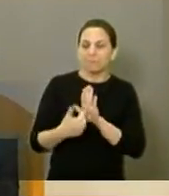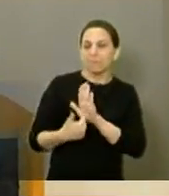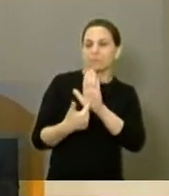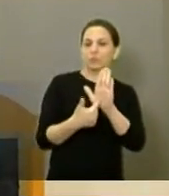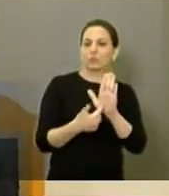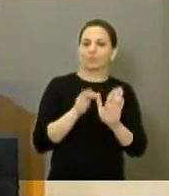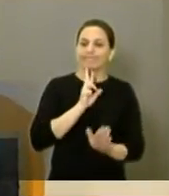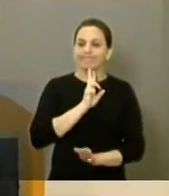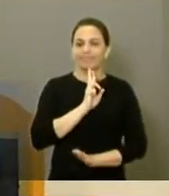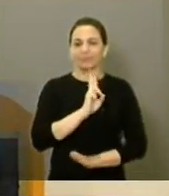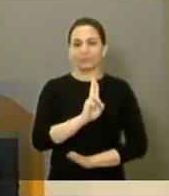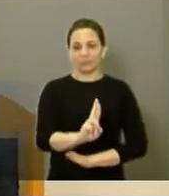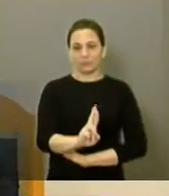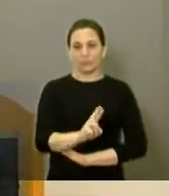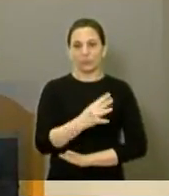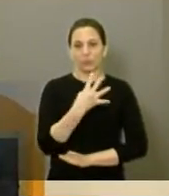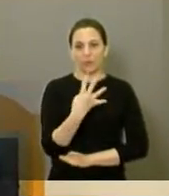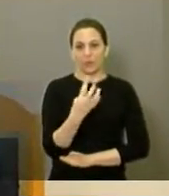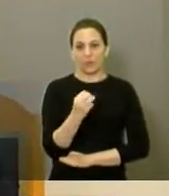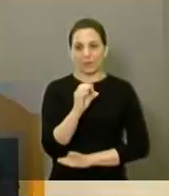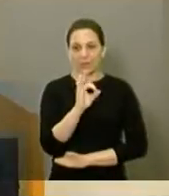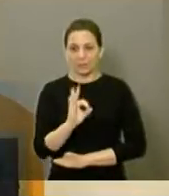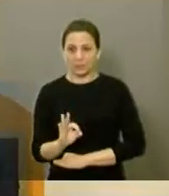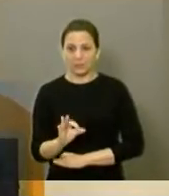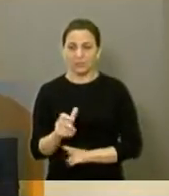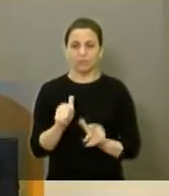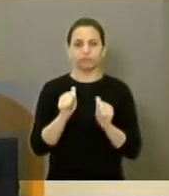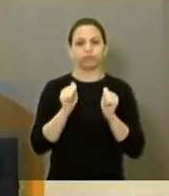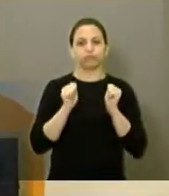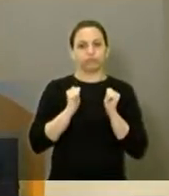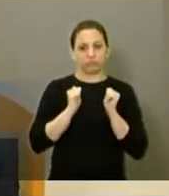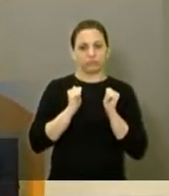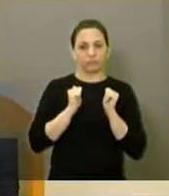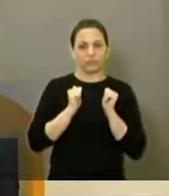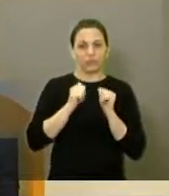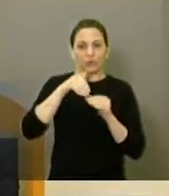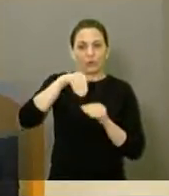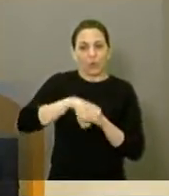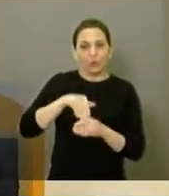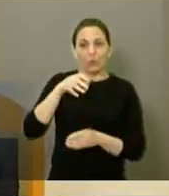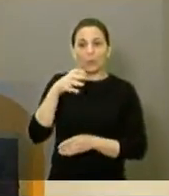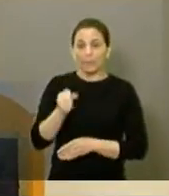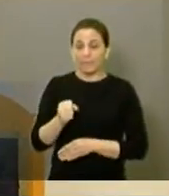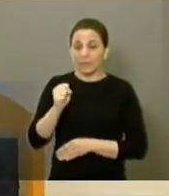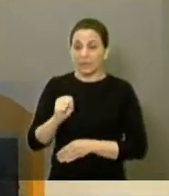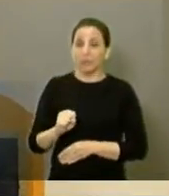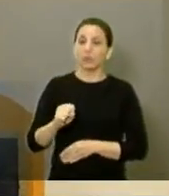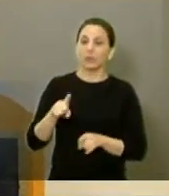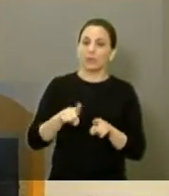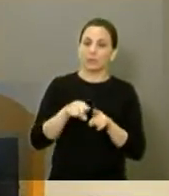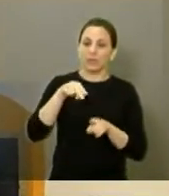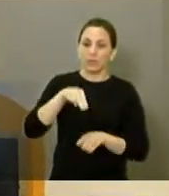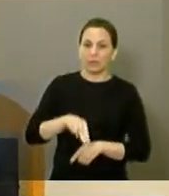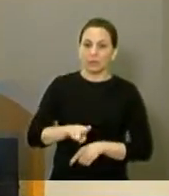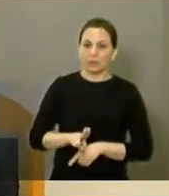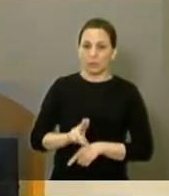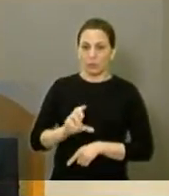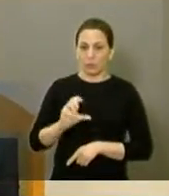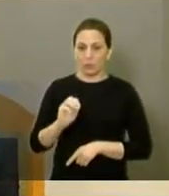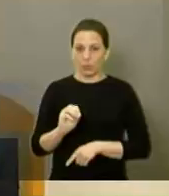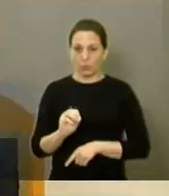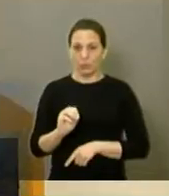mais de 40 por cento de abstenção votos branco e nulo até o